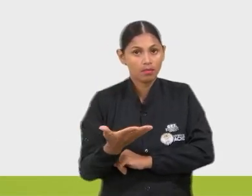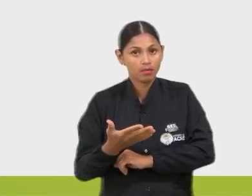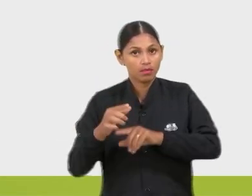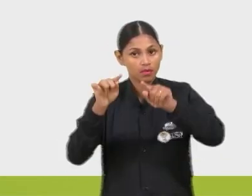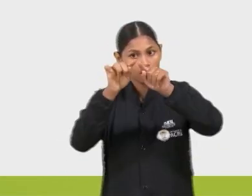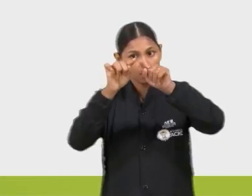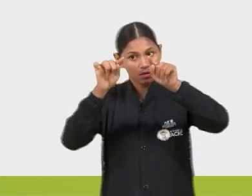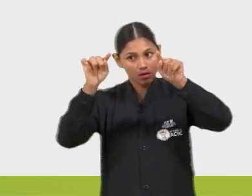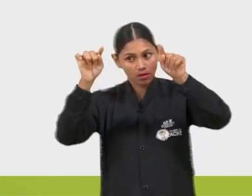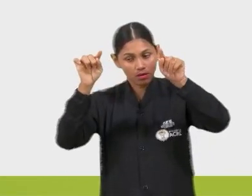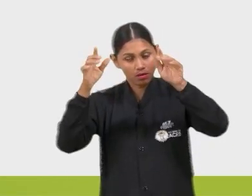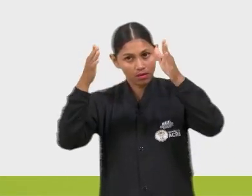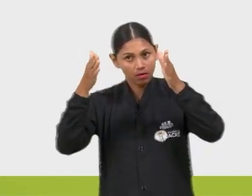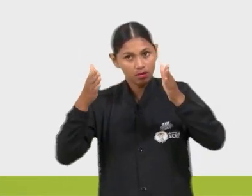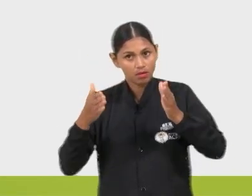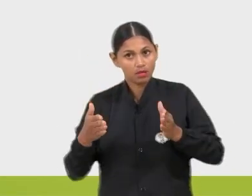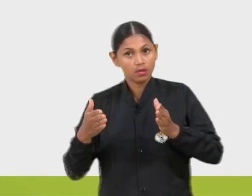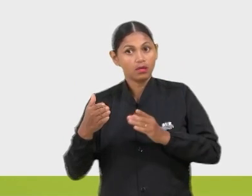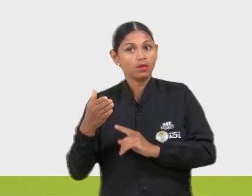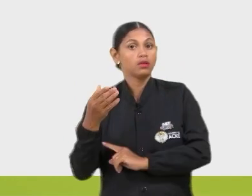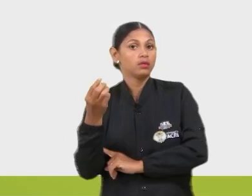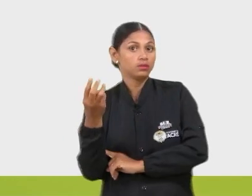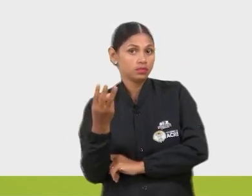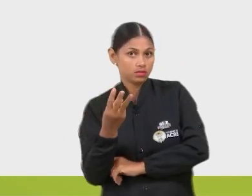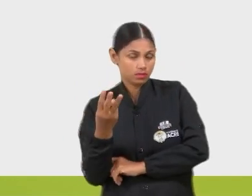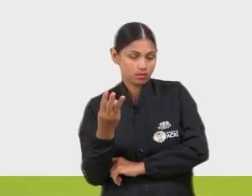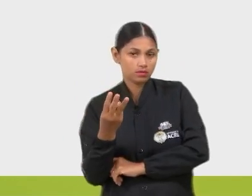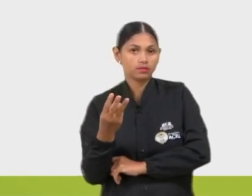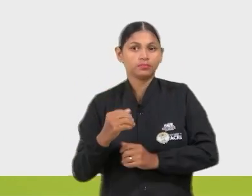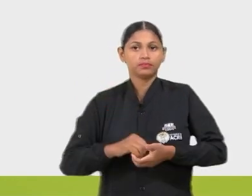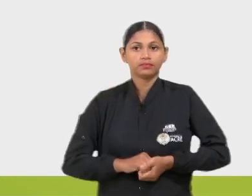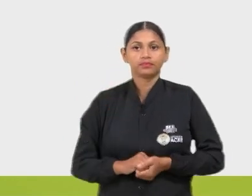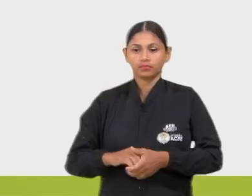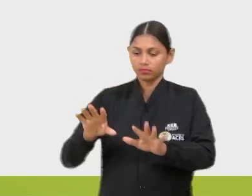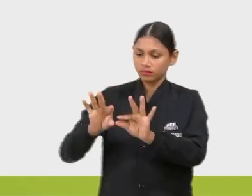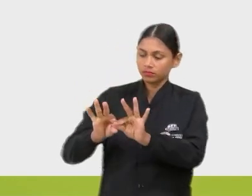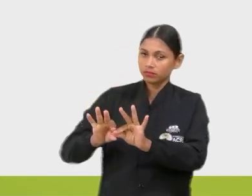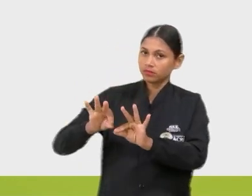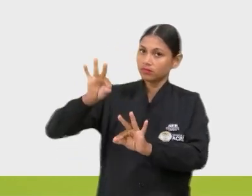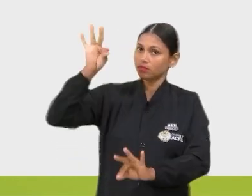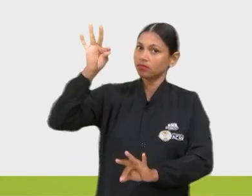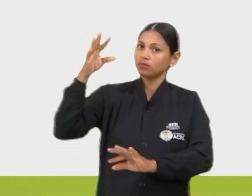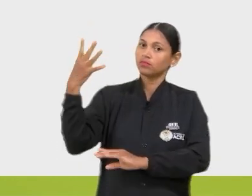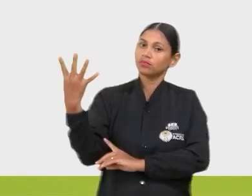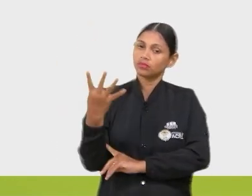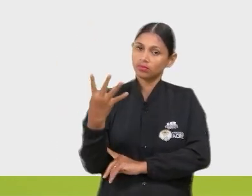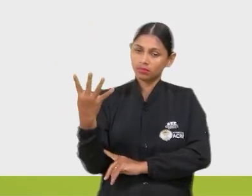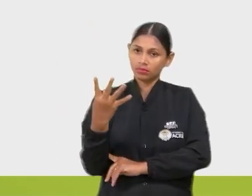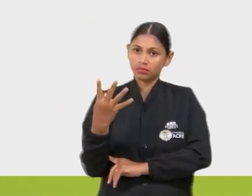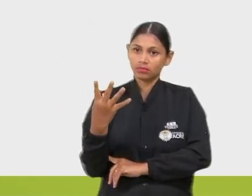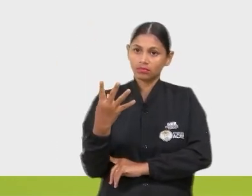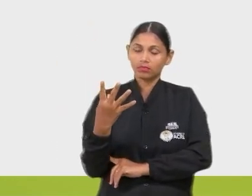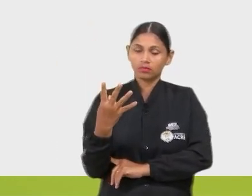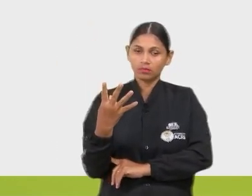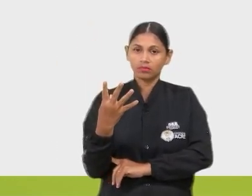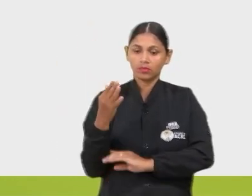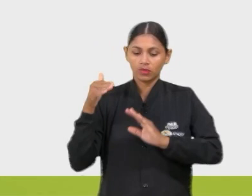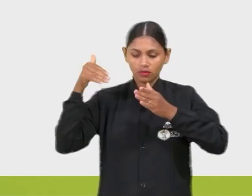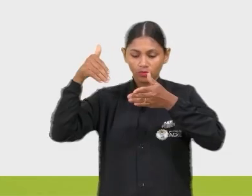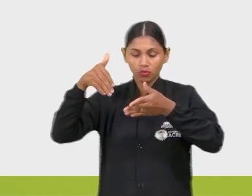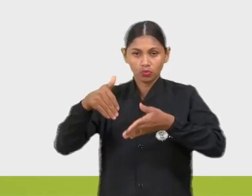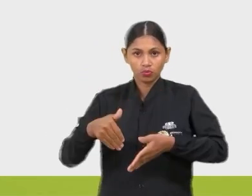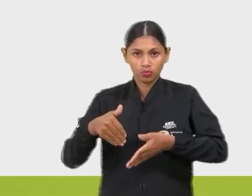ó. Ok? É 3. E a altura da pirâmide é 4, gente, lembra que a altura está no centro da pirâmide,